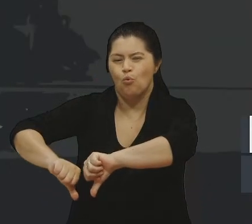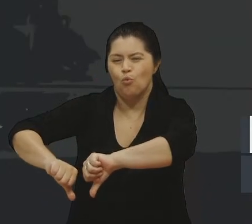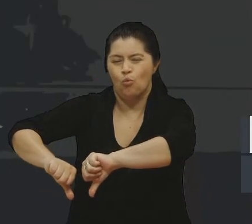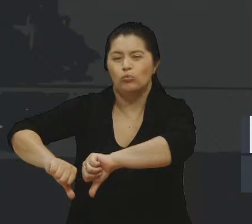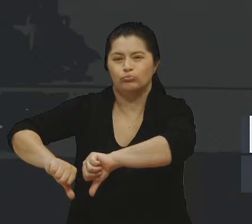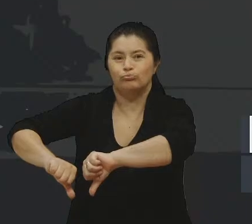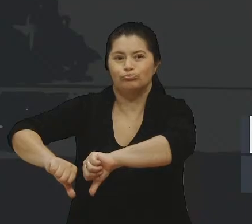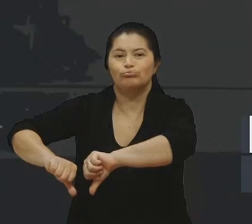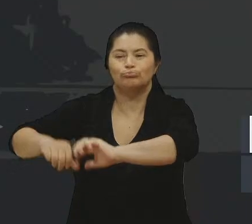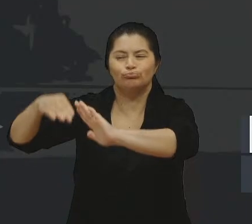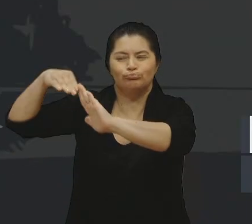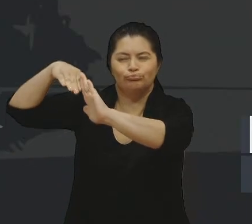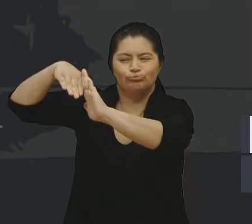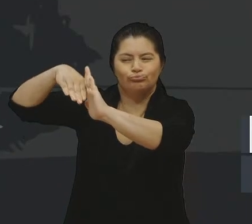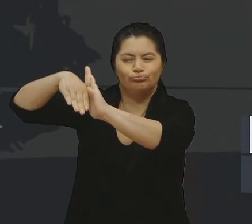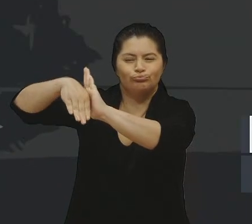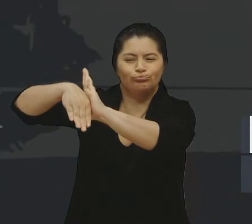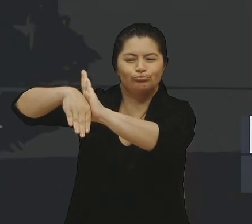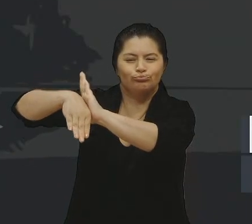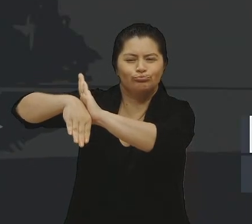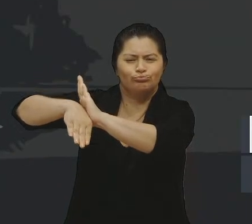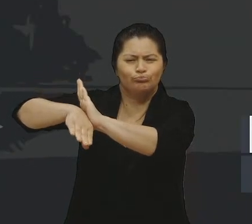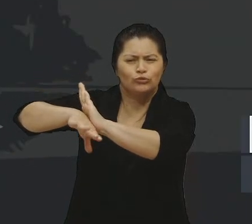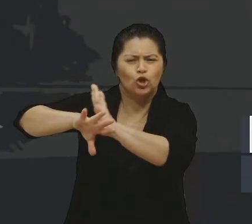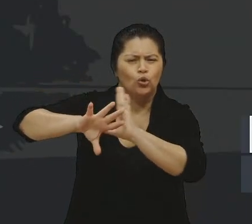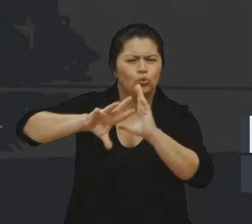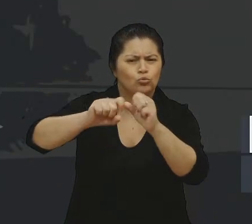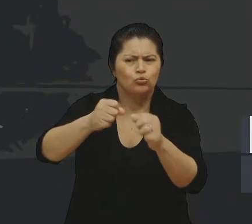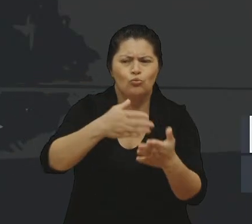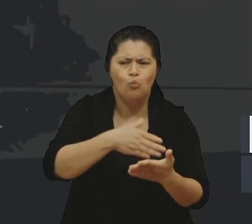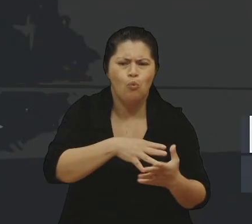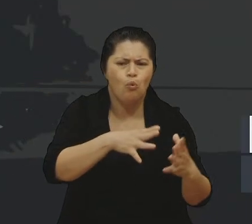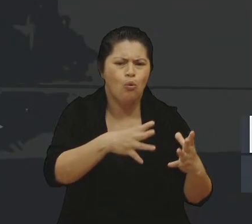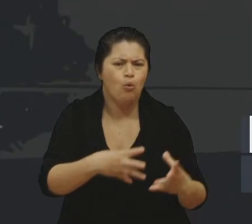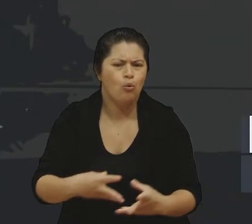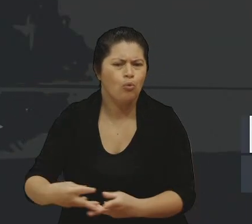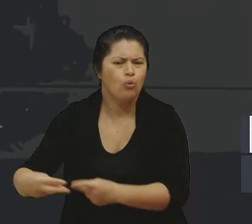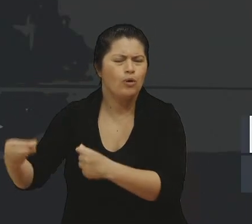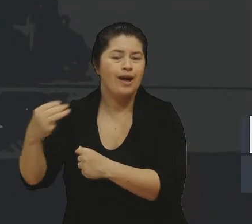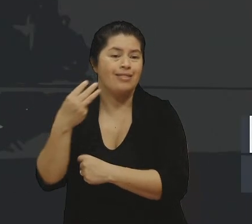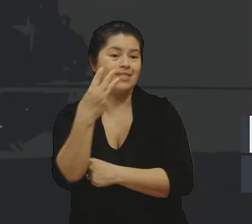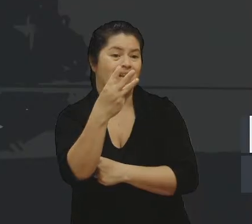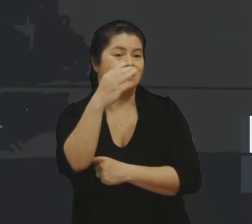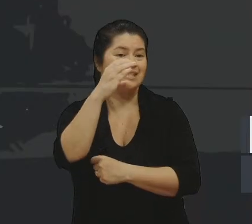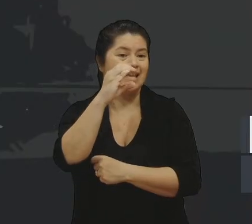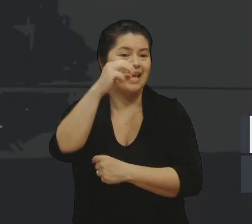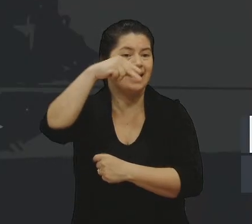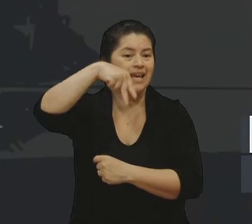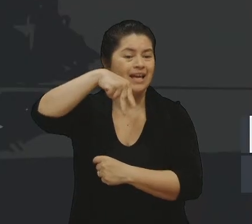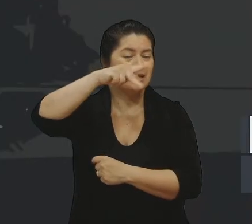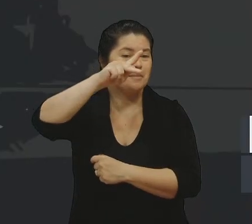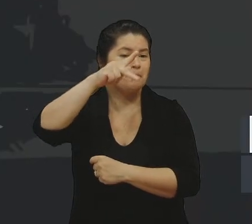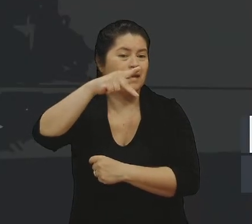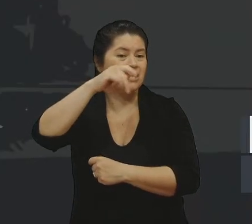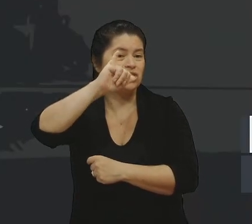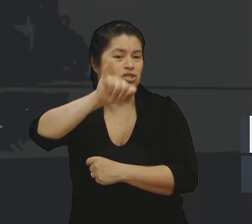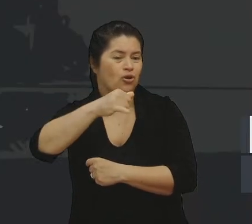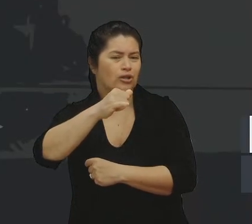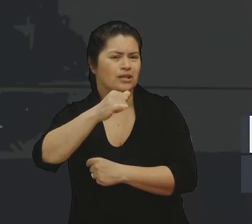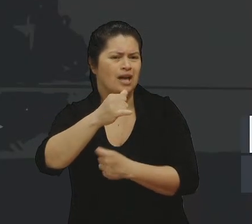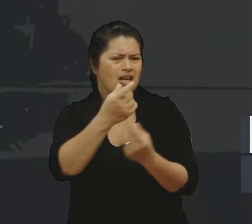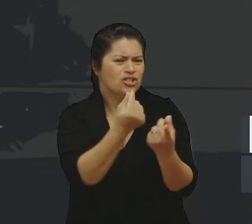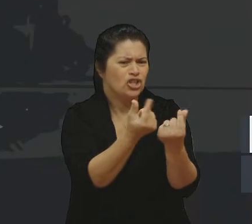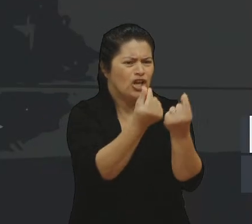aqui. Foi tudo embora, gente. Foi tudo embora. Correu tudo. 3 CNPJs, todos por água abaixo, o dinheiro todo foi fora. Deu